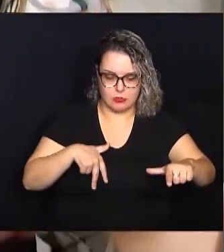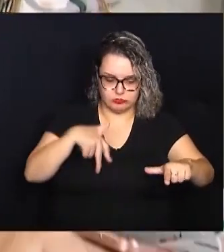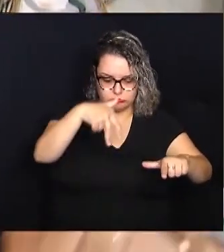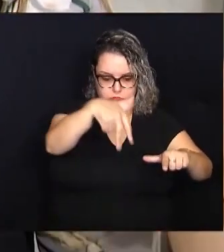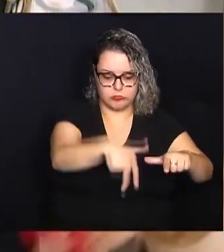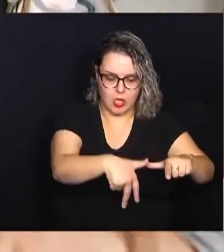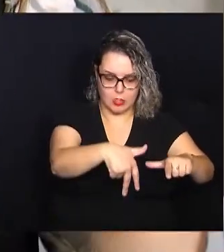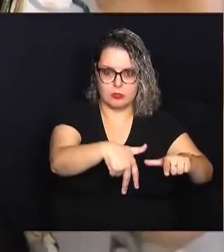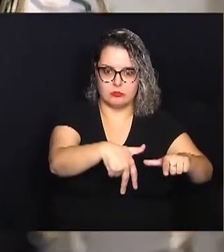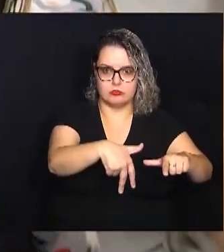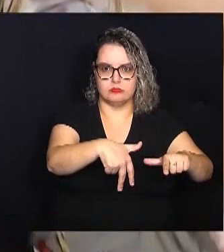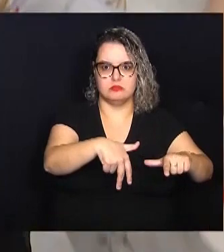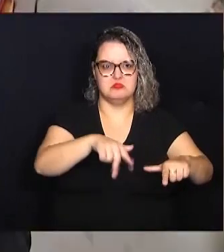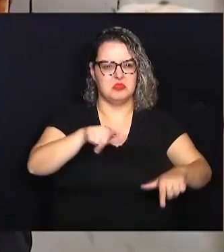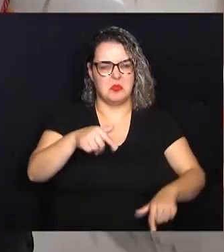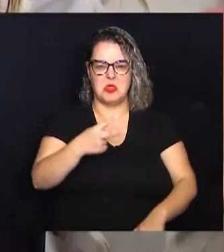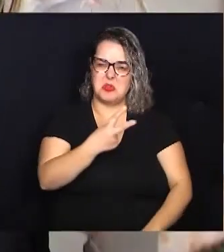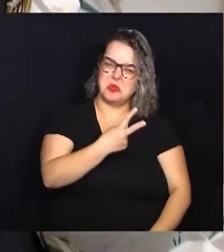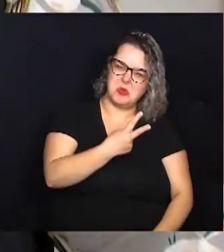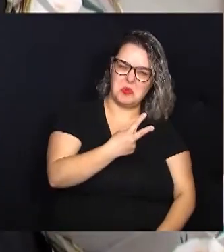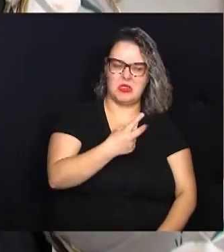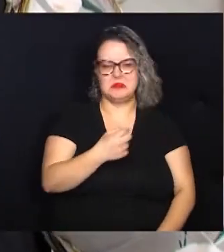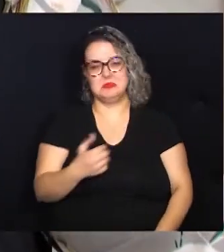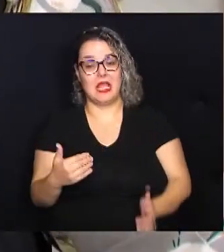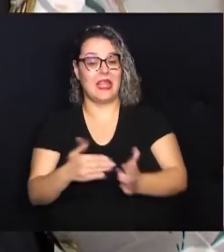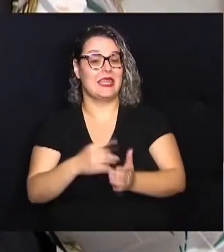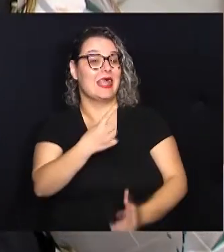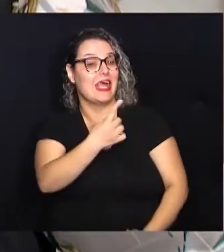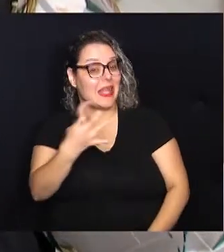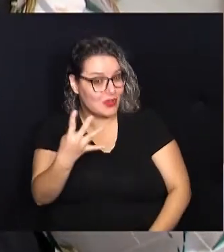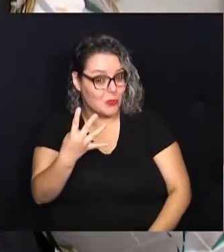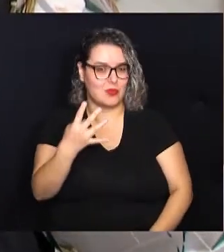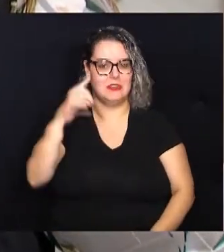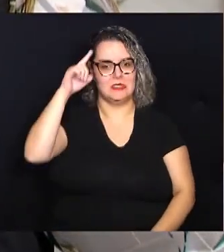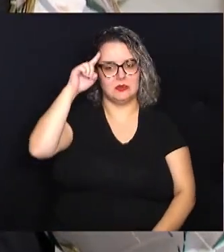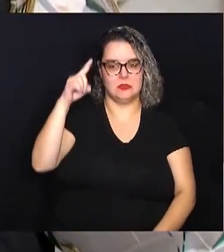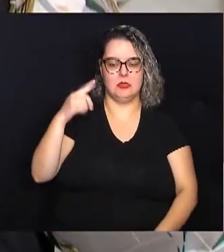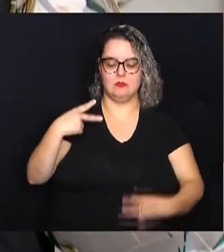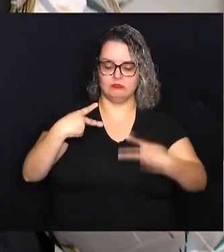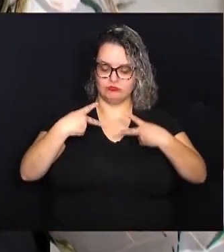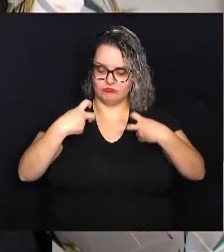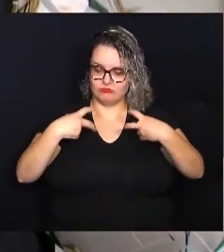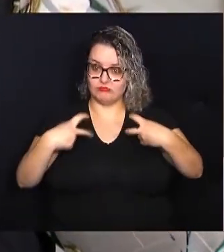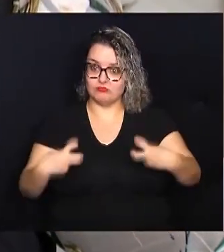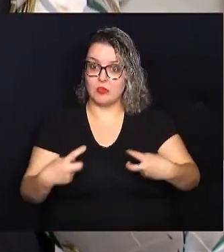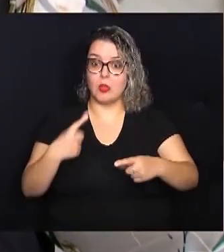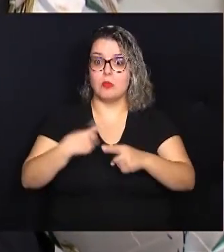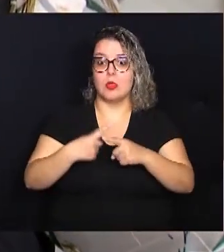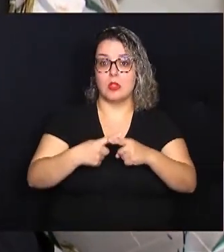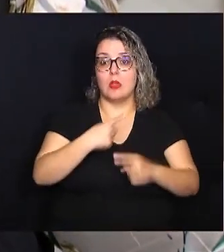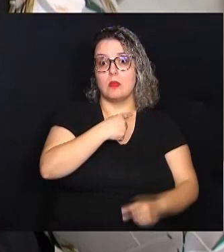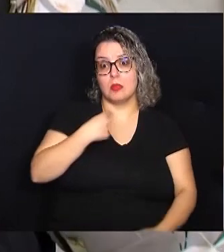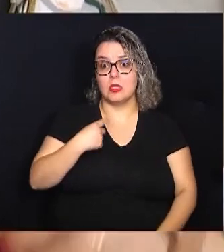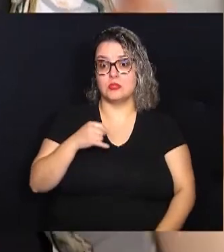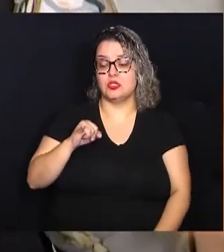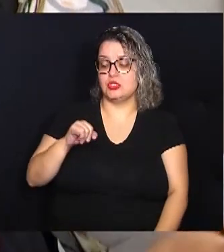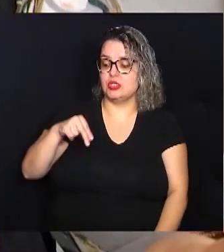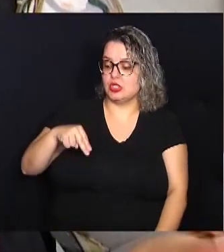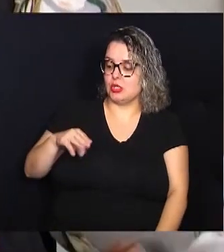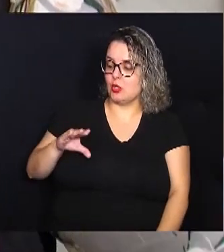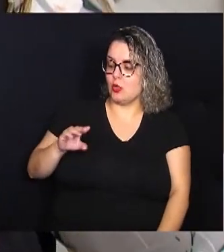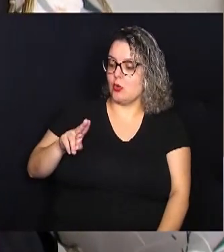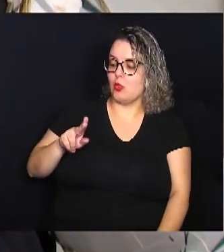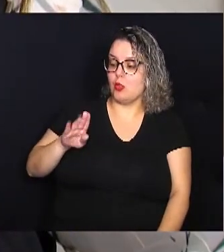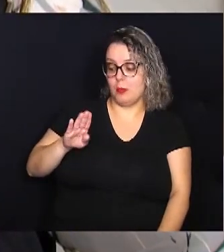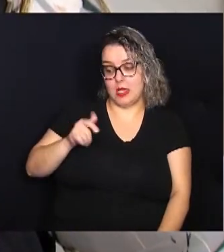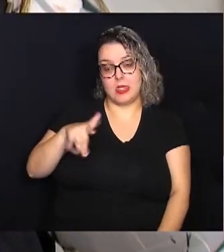e depois de 2 até 14 dias, eu preciso me observar, porque é o período que a gente chama de incubação e